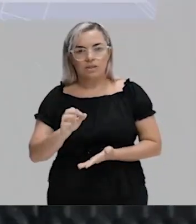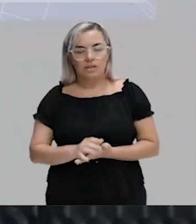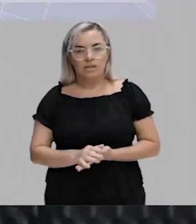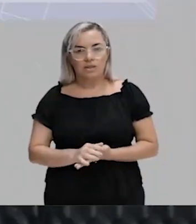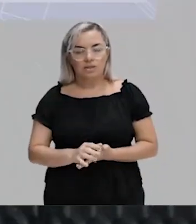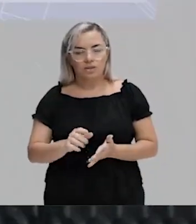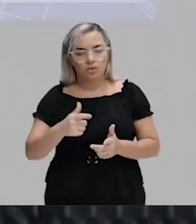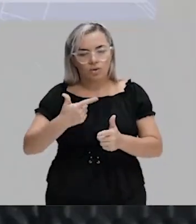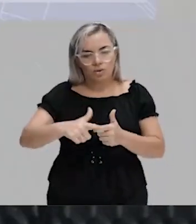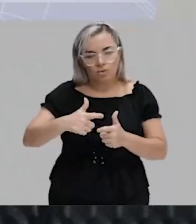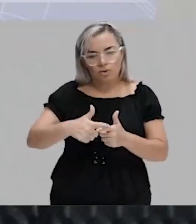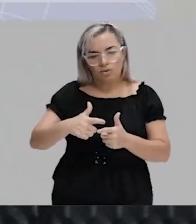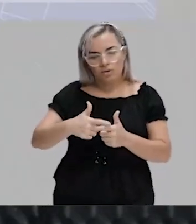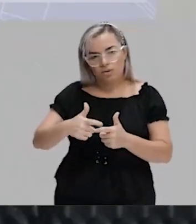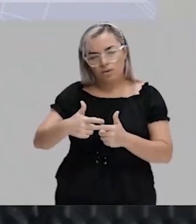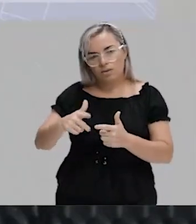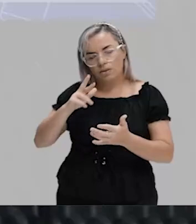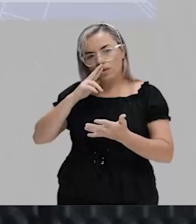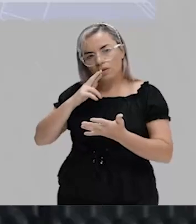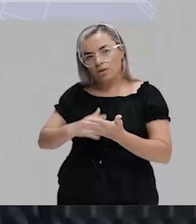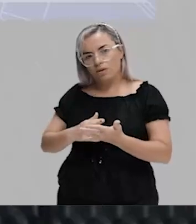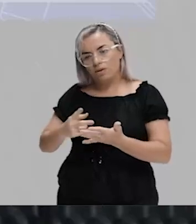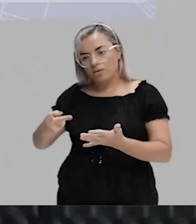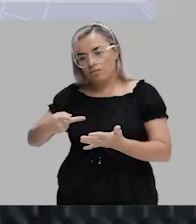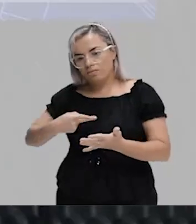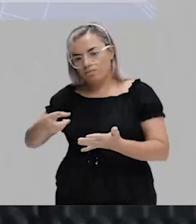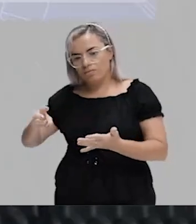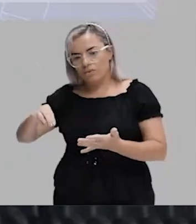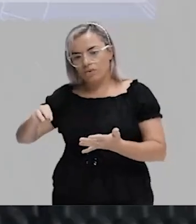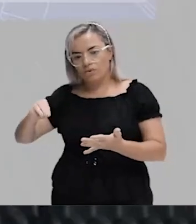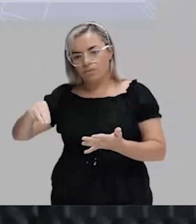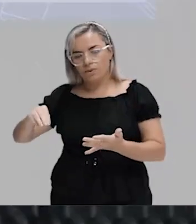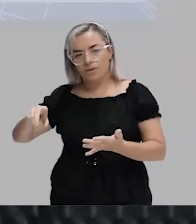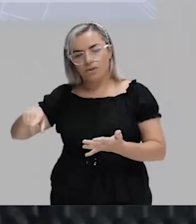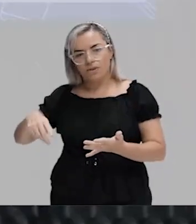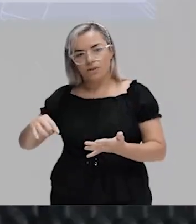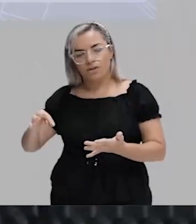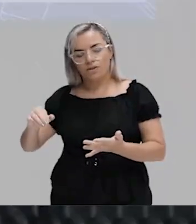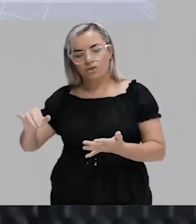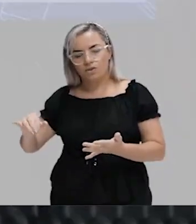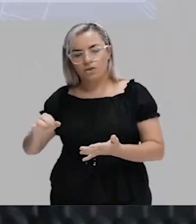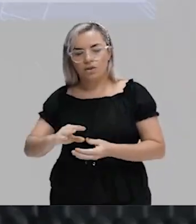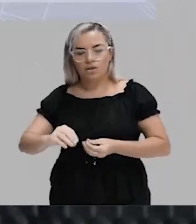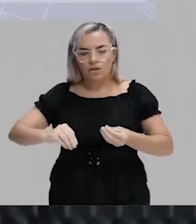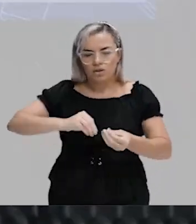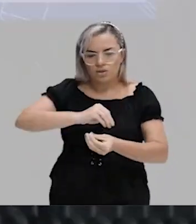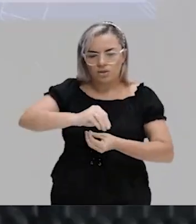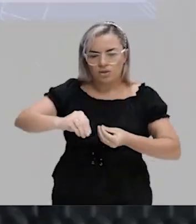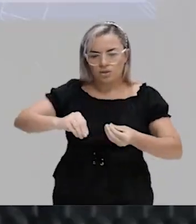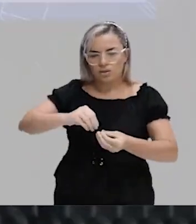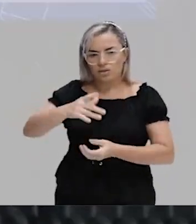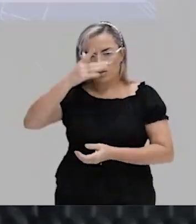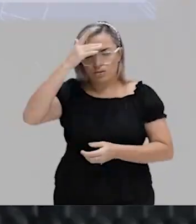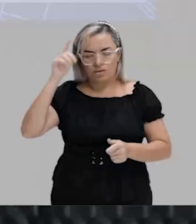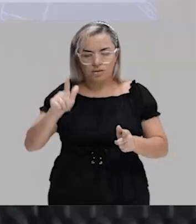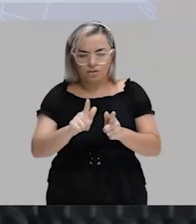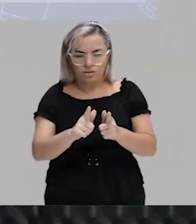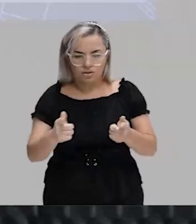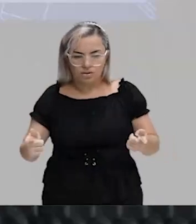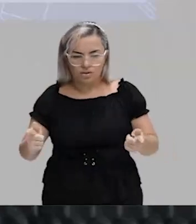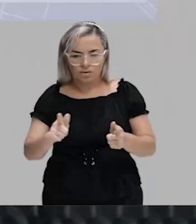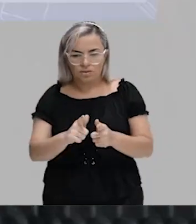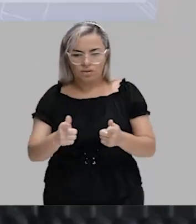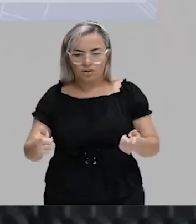Assim, né, teve aqui nessa construção uma mistura das pessoas gramaticais. Quais são as pessoas